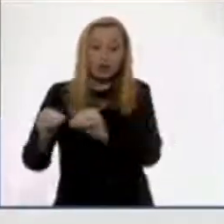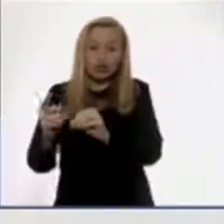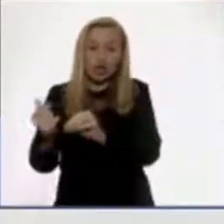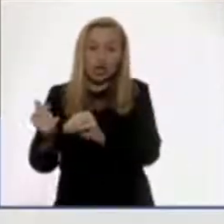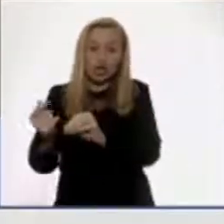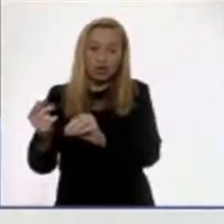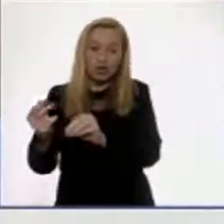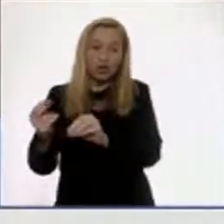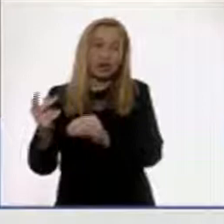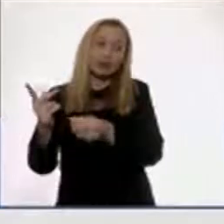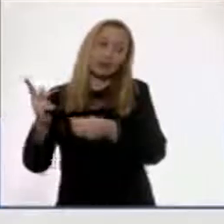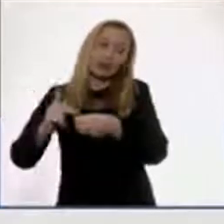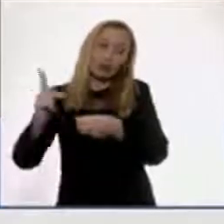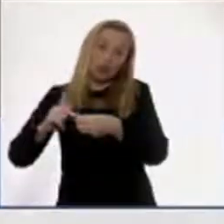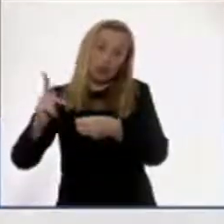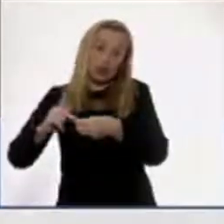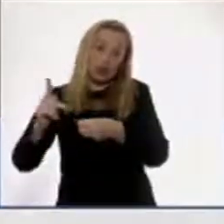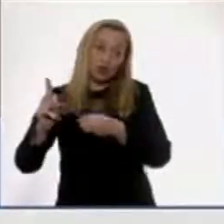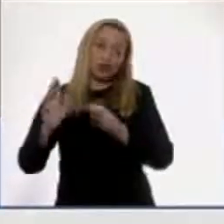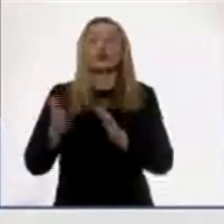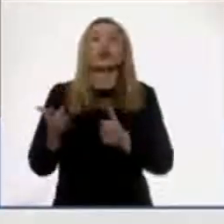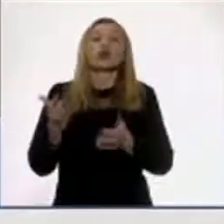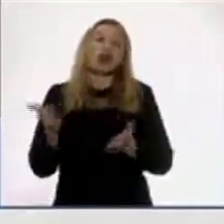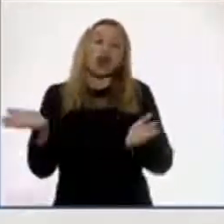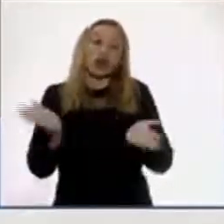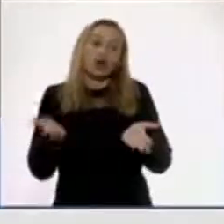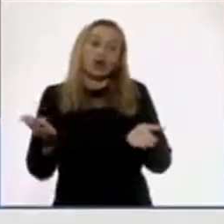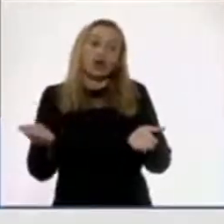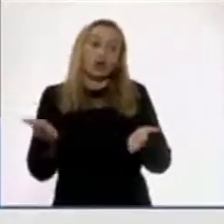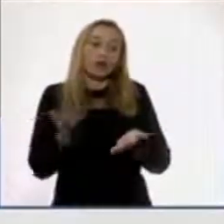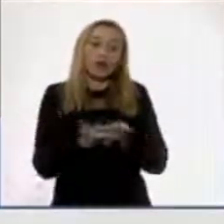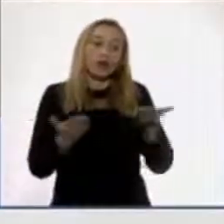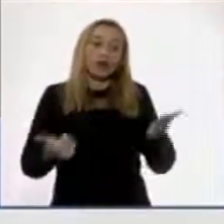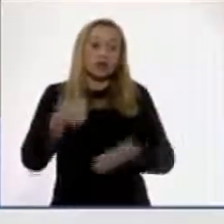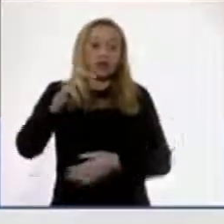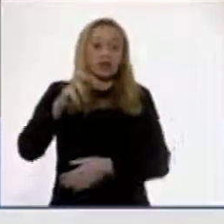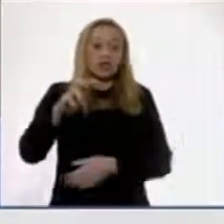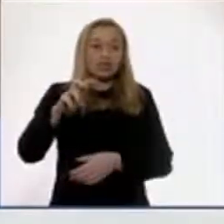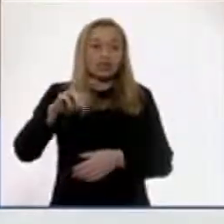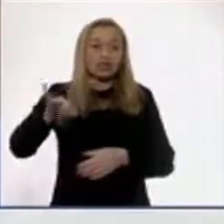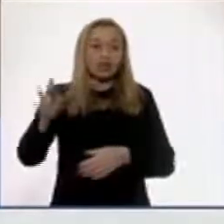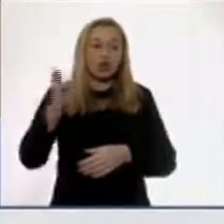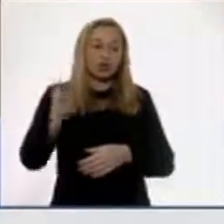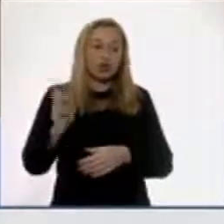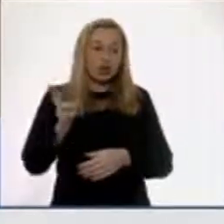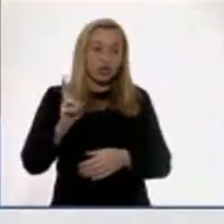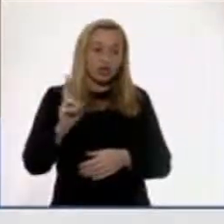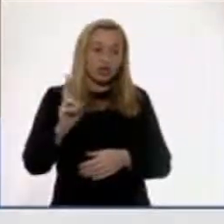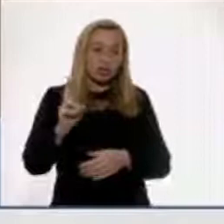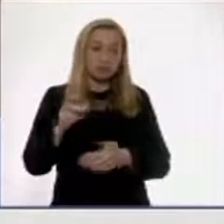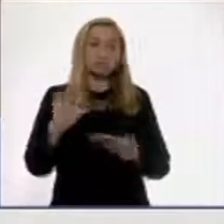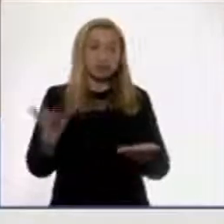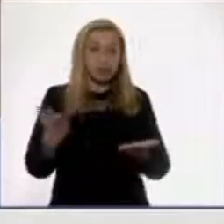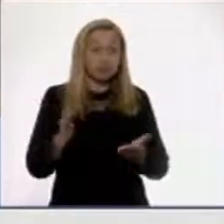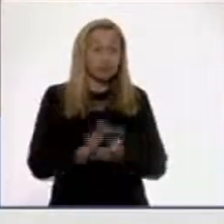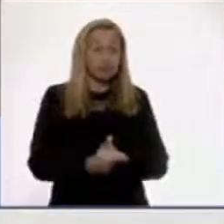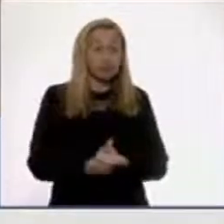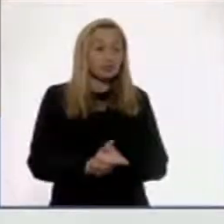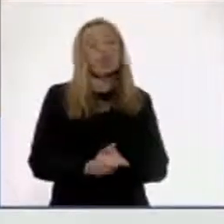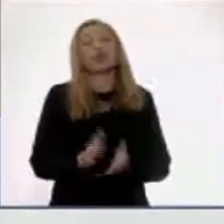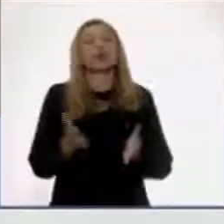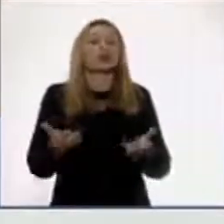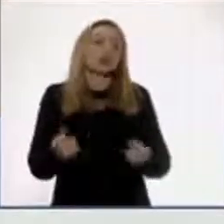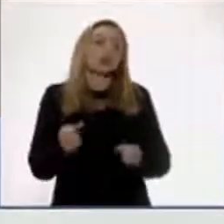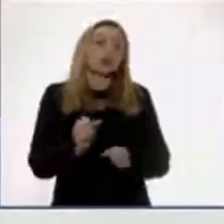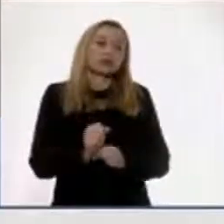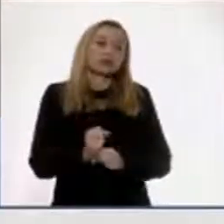O resultado foi um prejuízo de 15 bilhões de reais num empréstimo de 10 bilhões de reais. O tamanho do